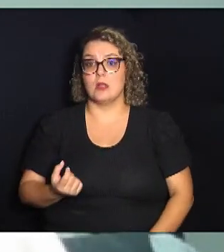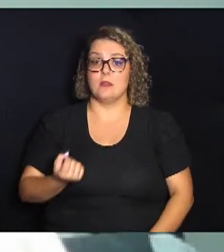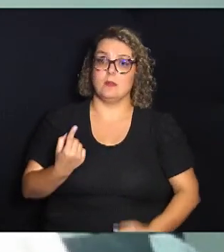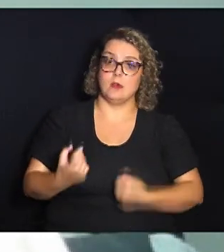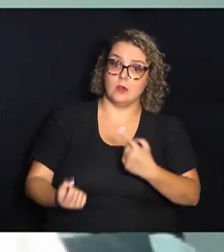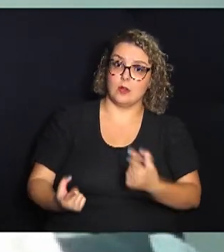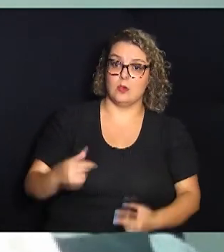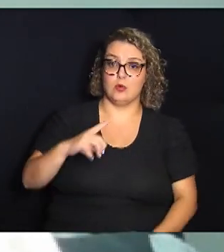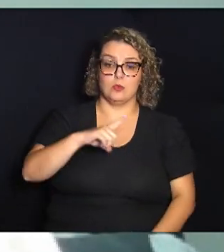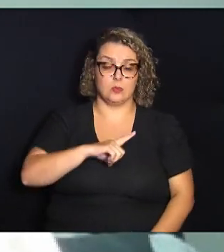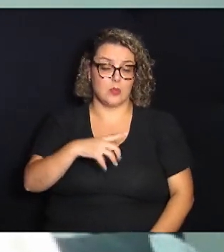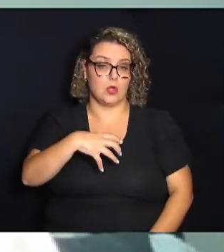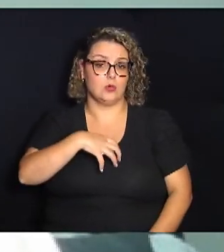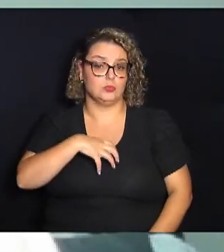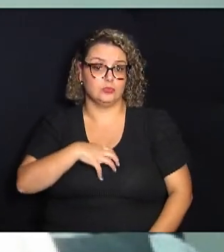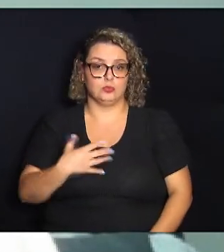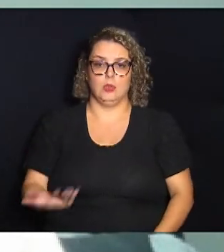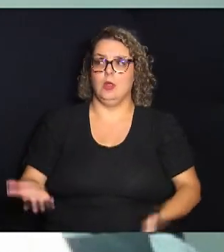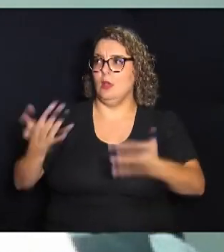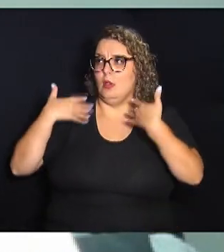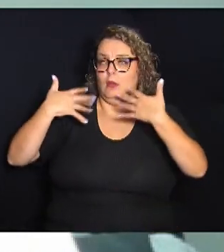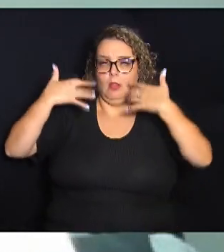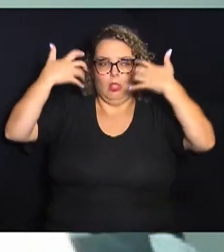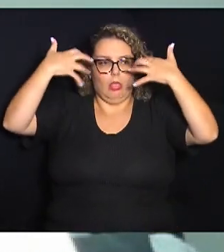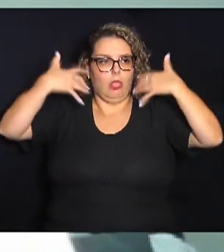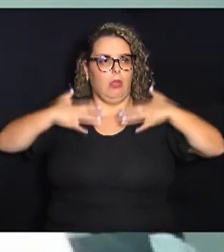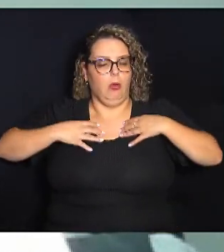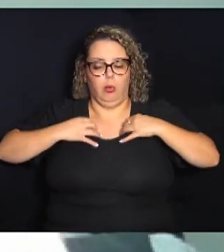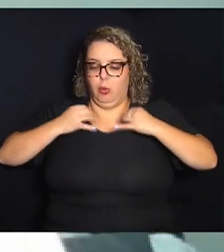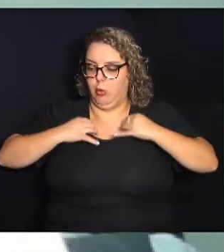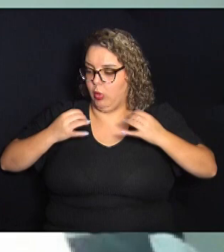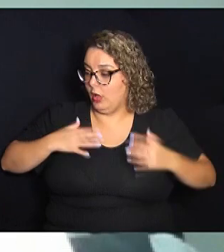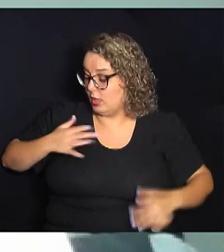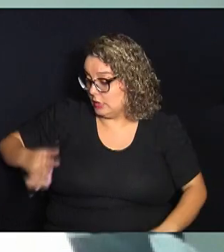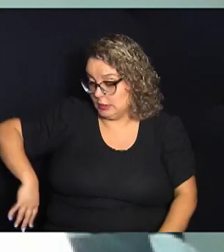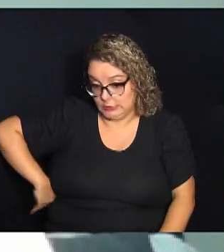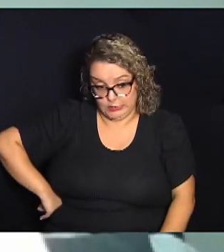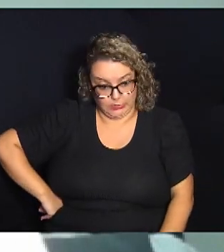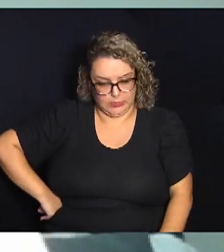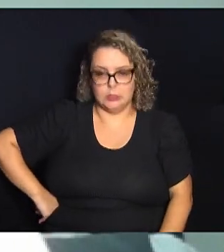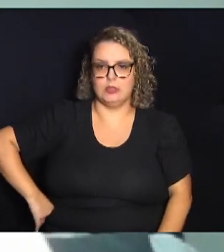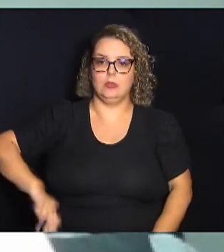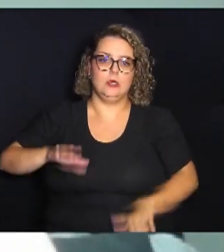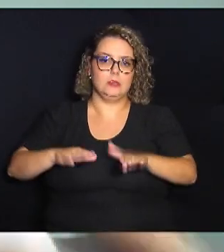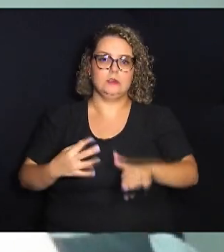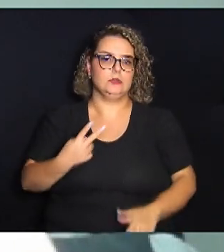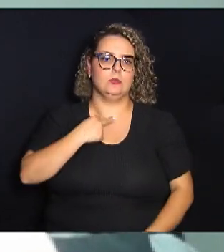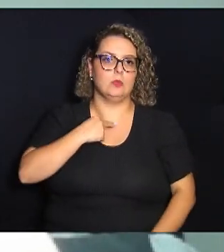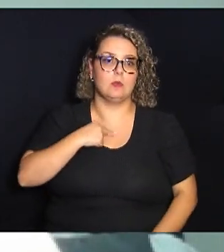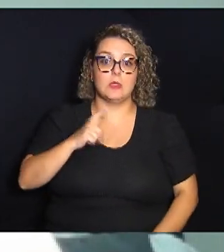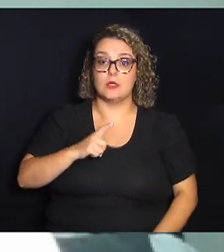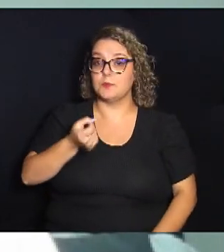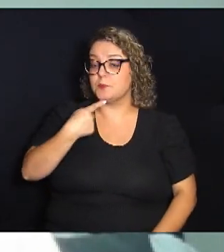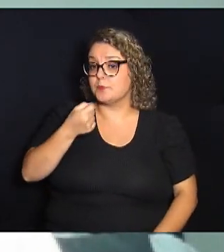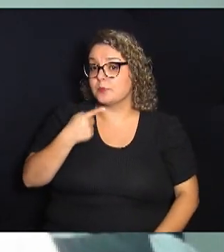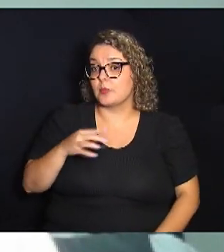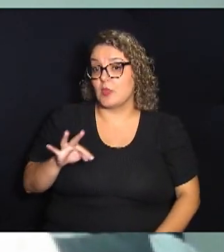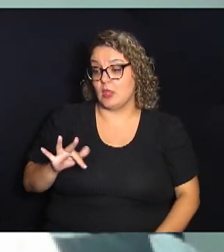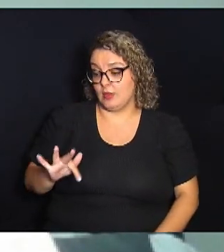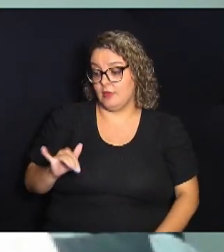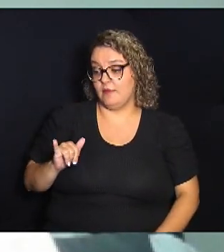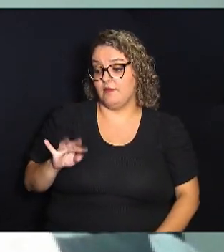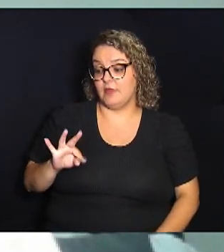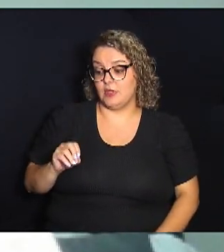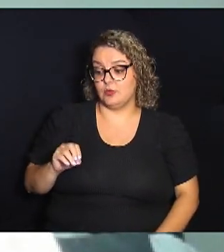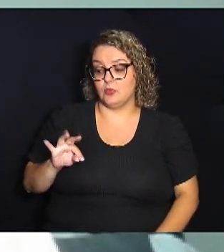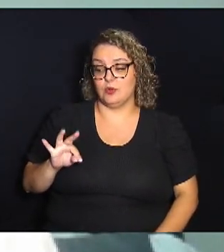sintomas, como eu falei, ondas de calor e tal. A gente, de repente, não pode, mas existem medicamentos, existem fitoterápicos, várias situações